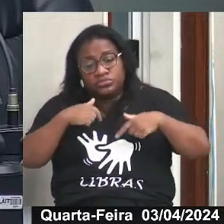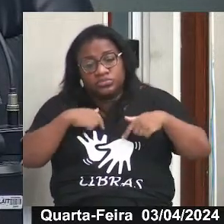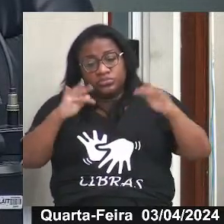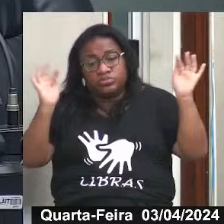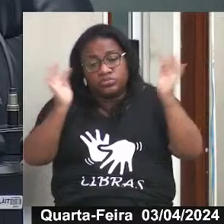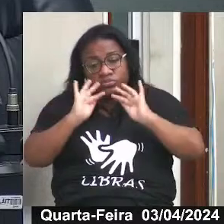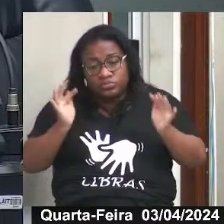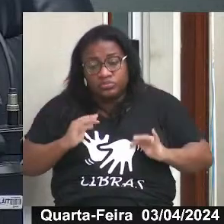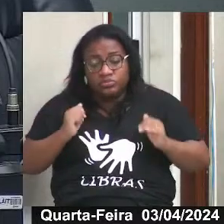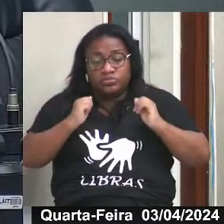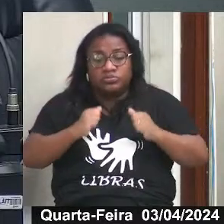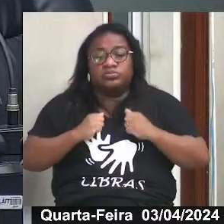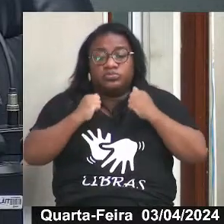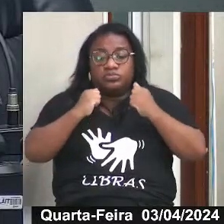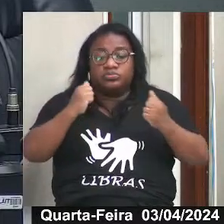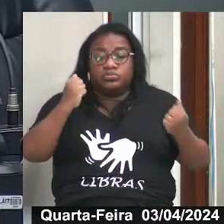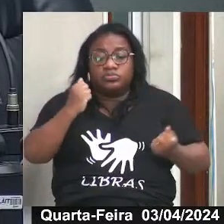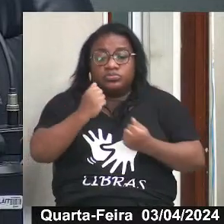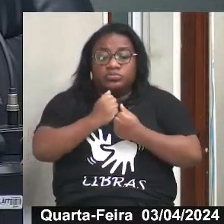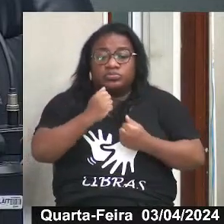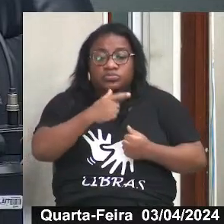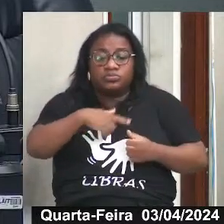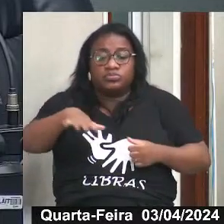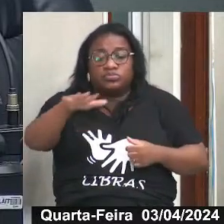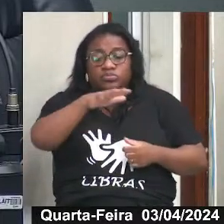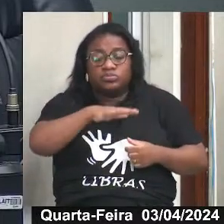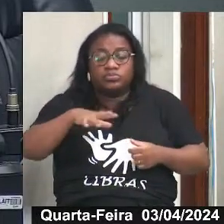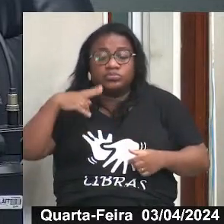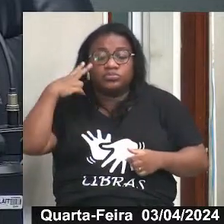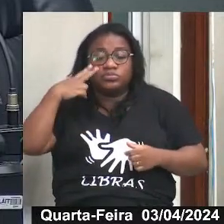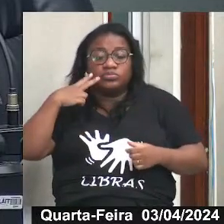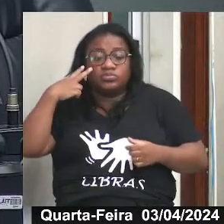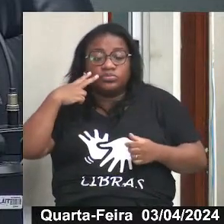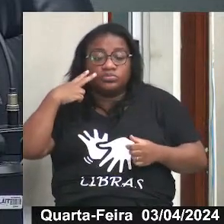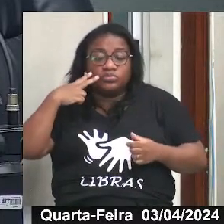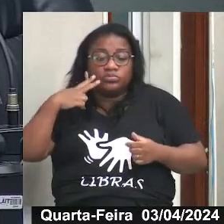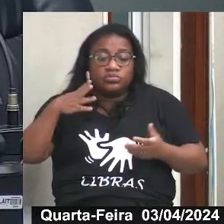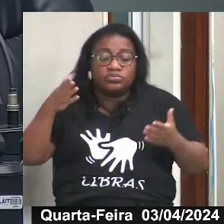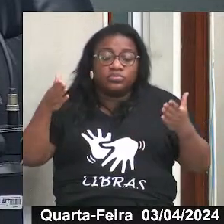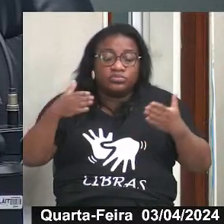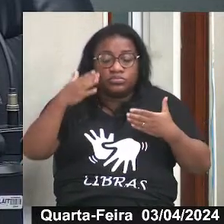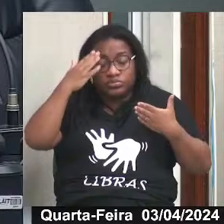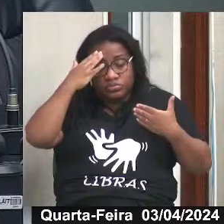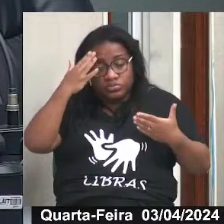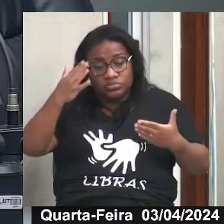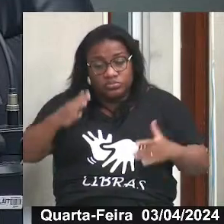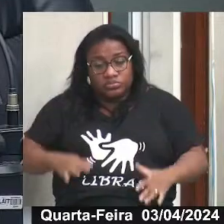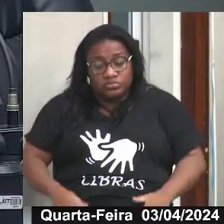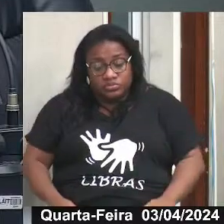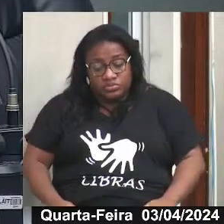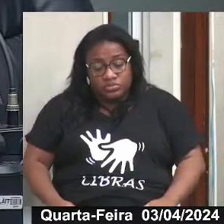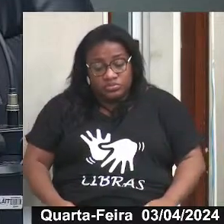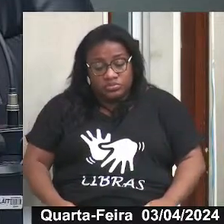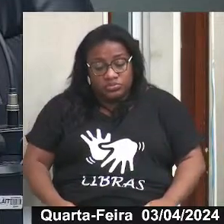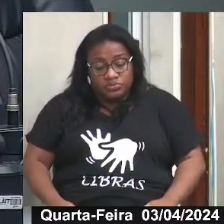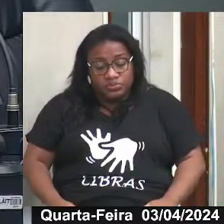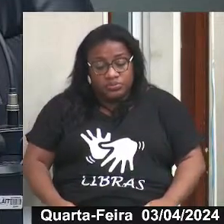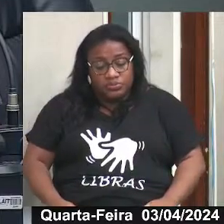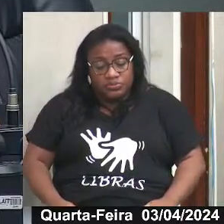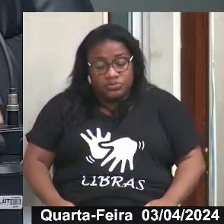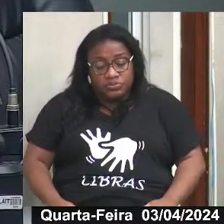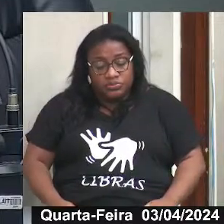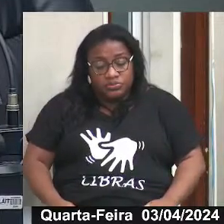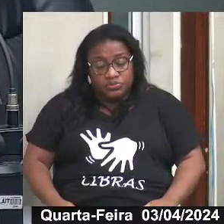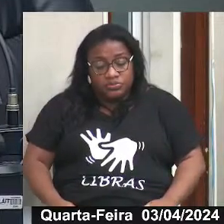fico feliz pelo apoio dos vereadores. E quem ganha com isso é a população de Budas Artes. Muito obrigado a todos vocês, viu?